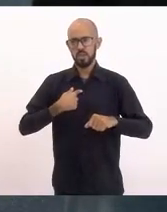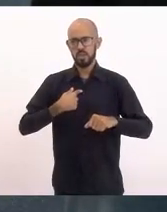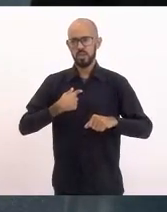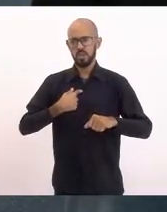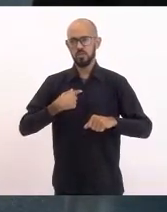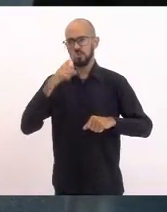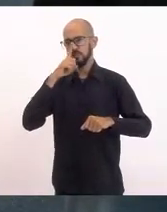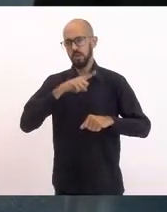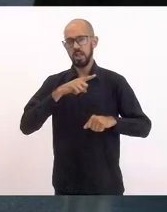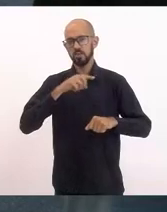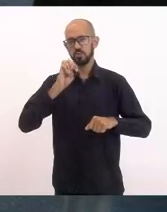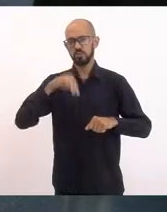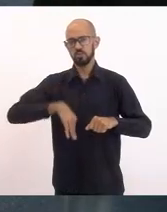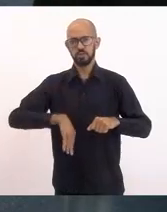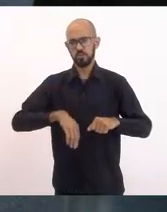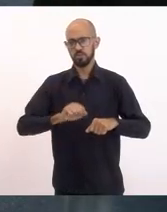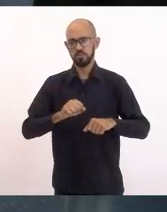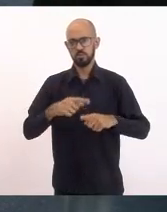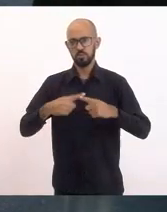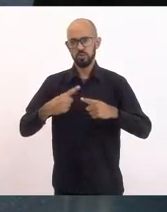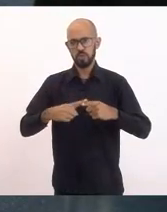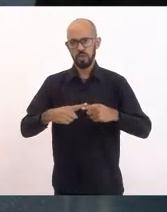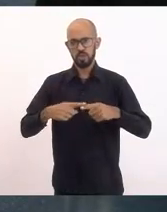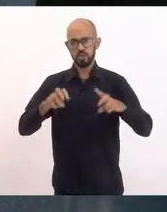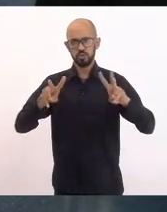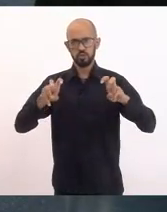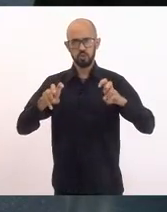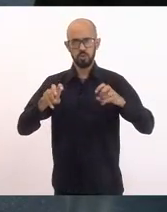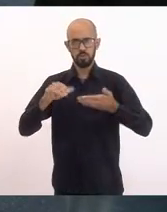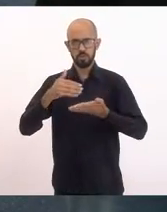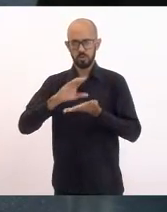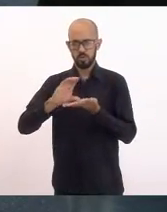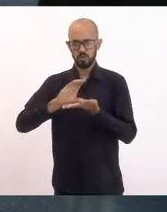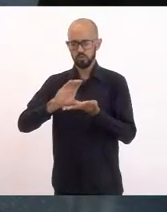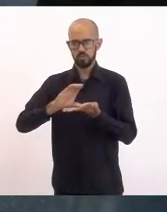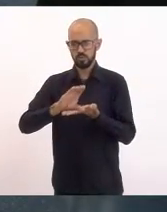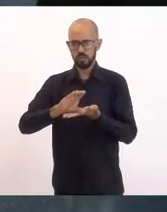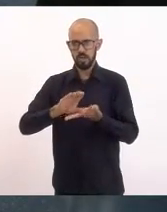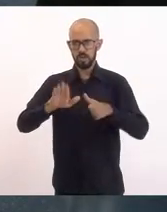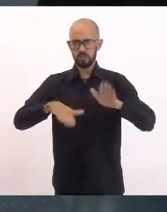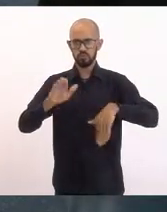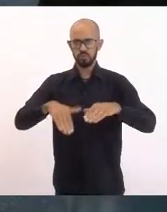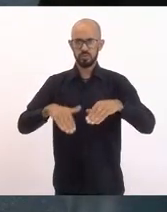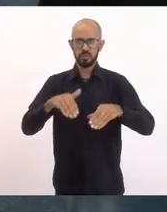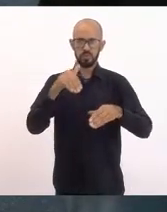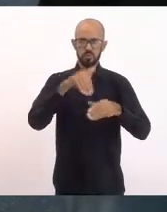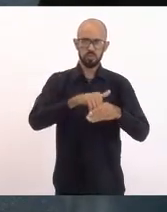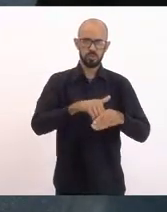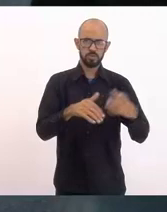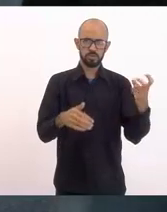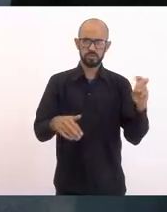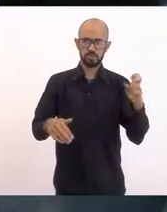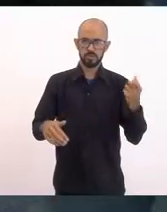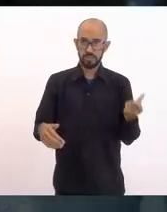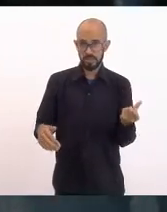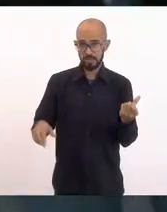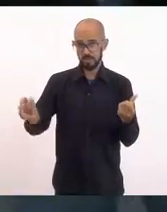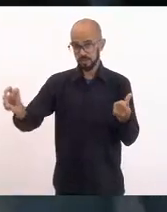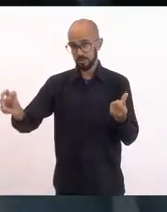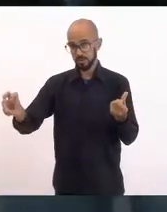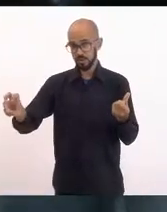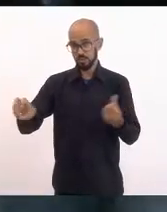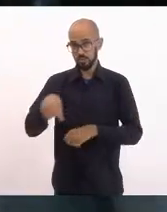em matéria de constitucionalidade, lá no Supremo, às vezes a votação é 6-5. Agora, eu queria